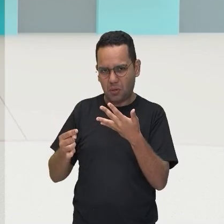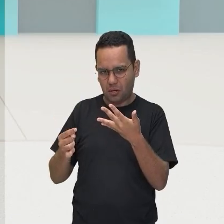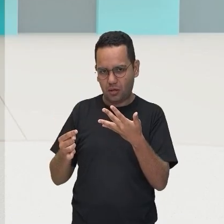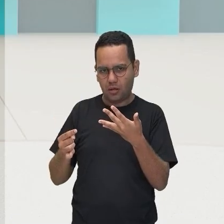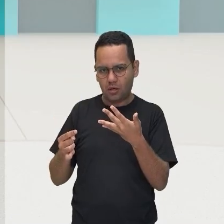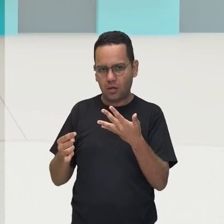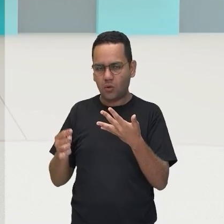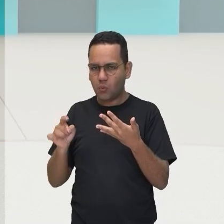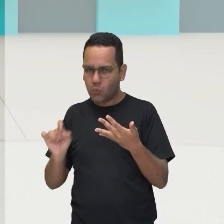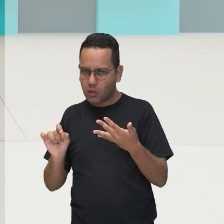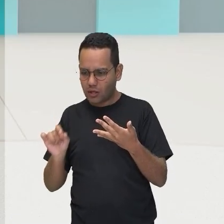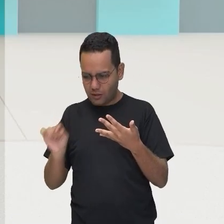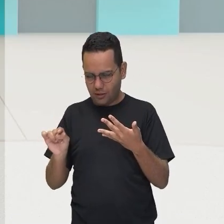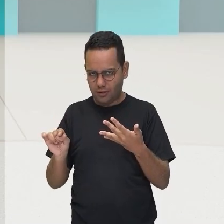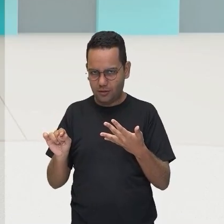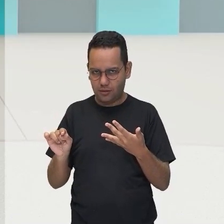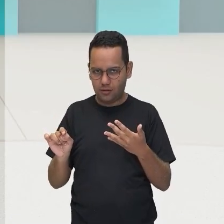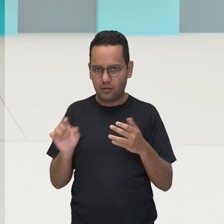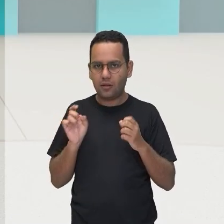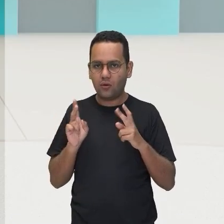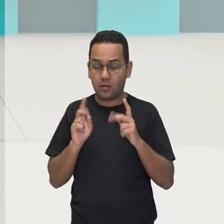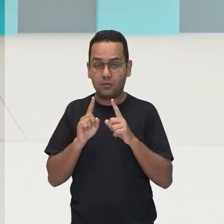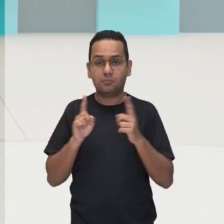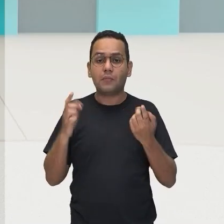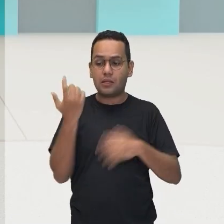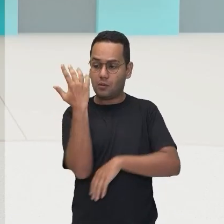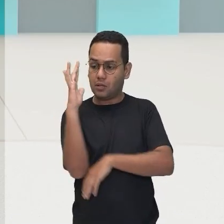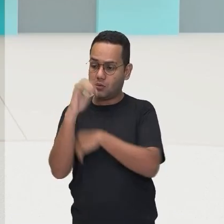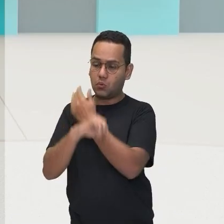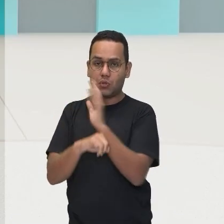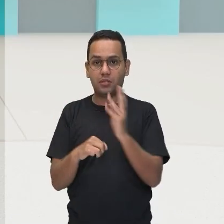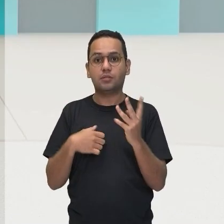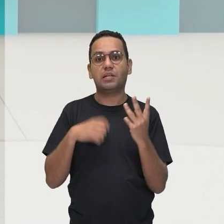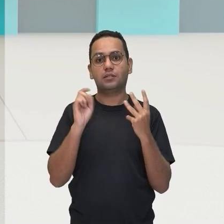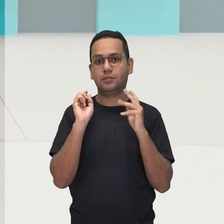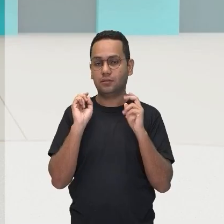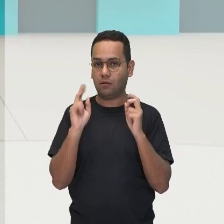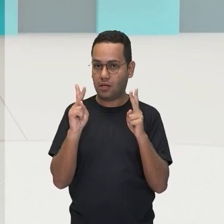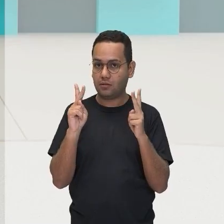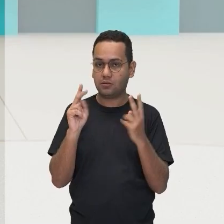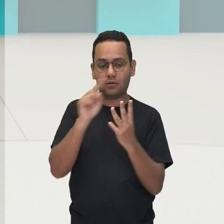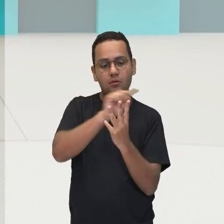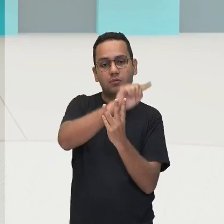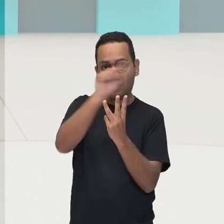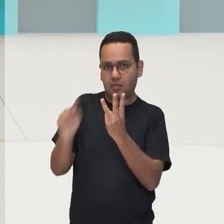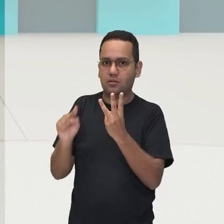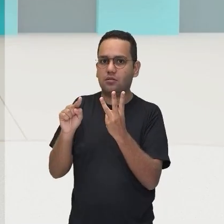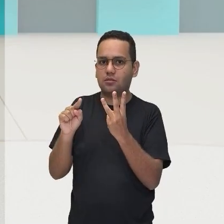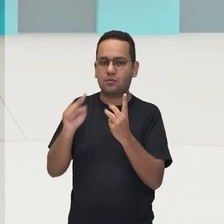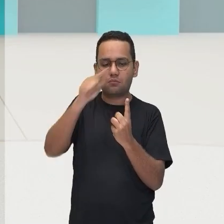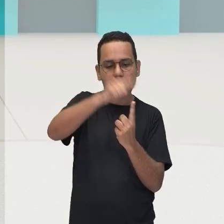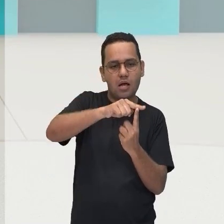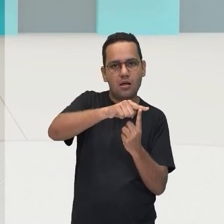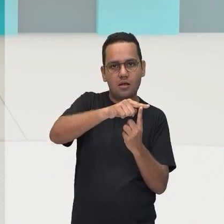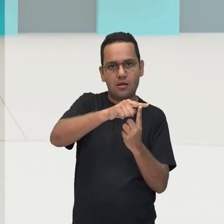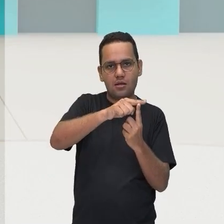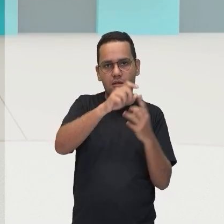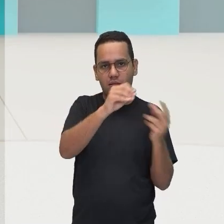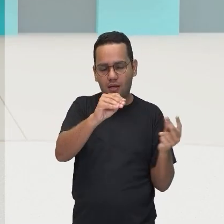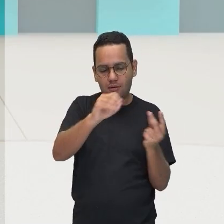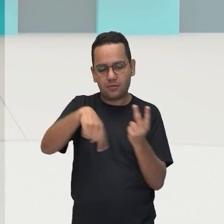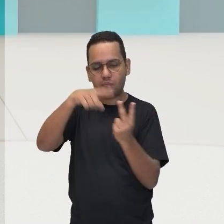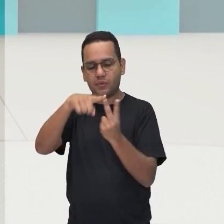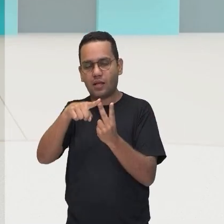aventura na natureza? Nós já sabemos que elas acontecem em 3 meios, né? Meio terrestre, meio